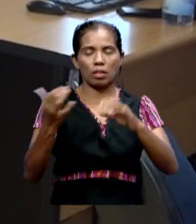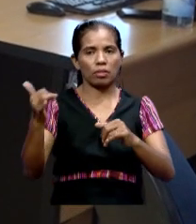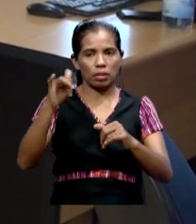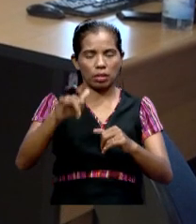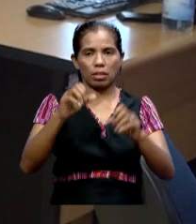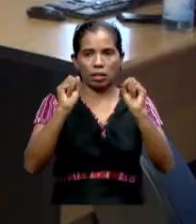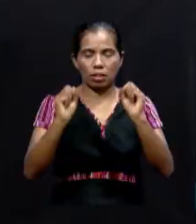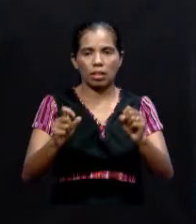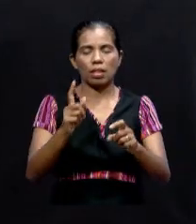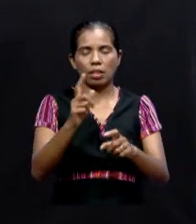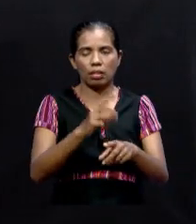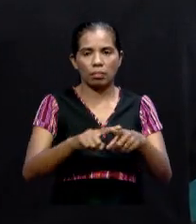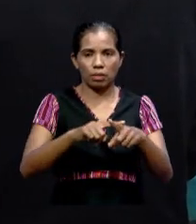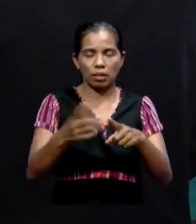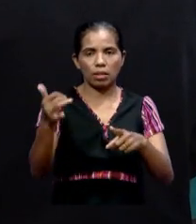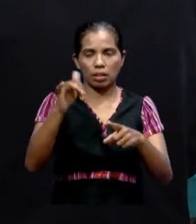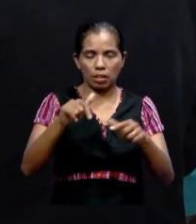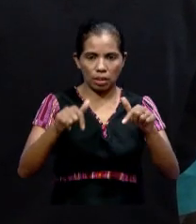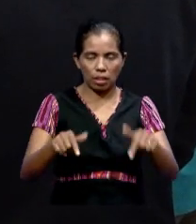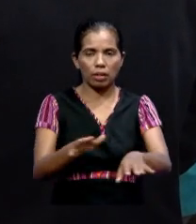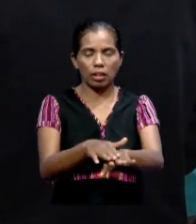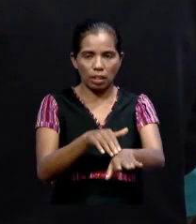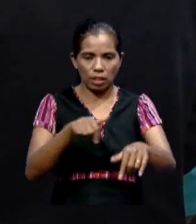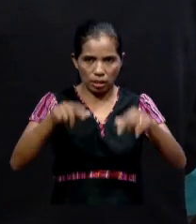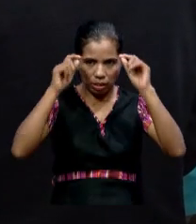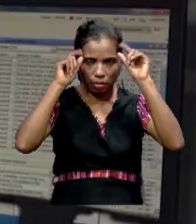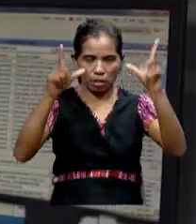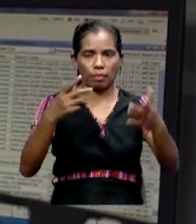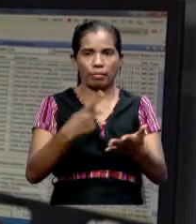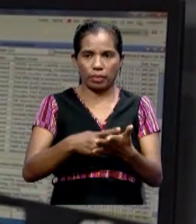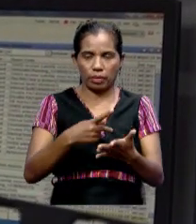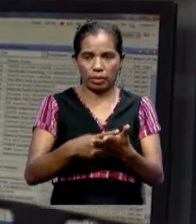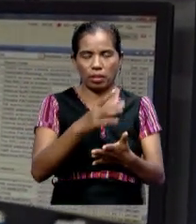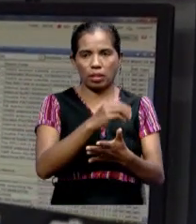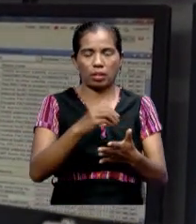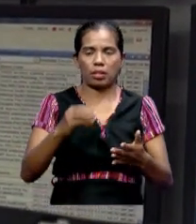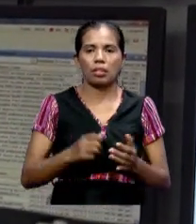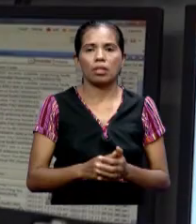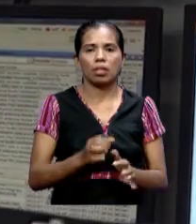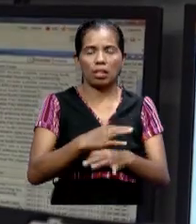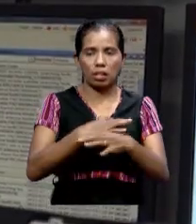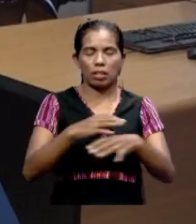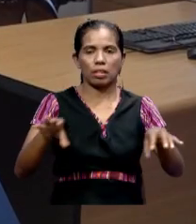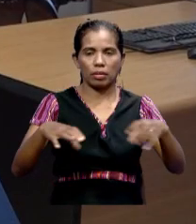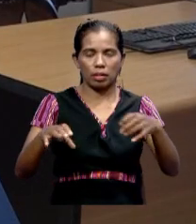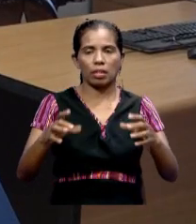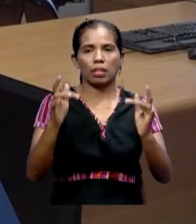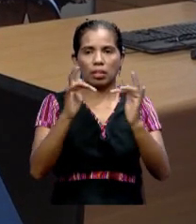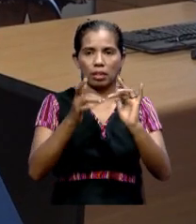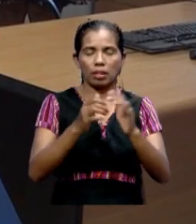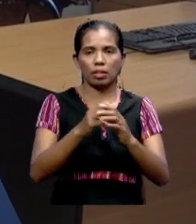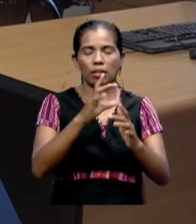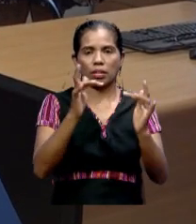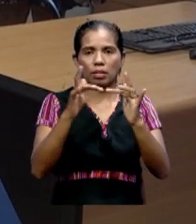resolve linha internet ne bela o lento iha Timor-Leste. O projeto dar a cabo fibra óptica ne se há de sistema tecnologia no